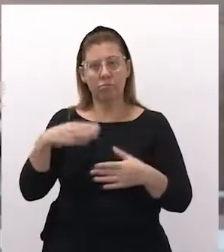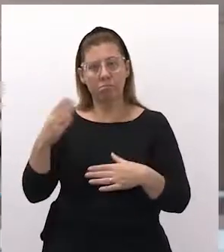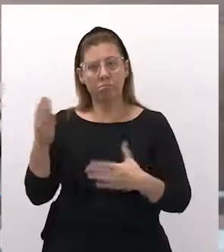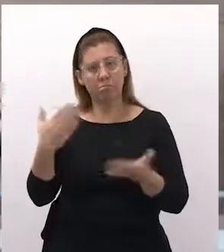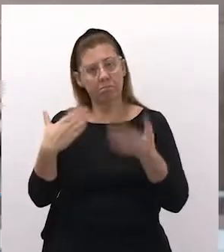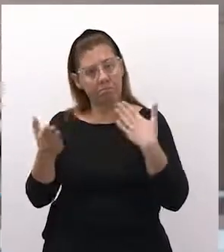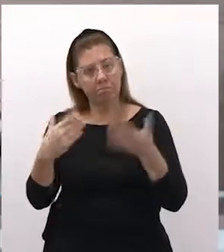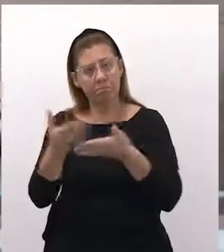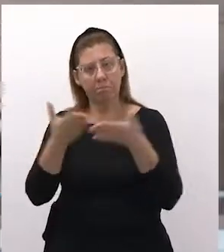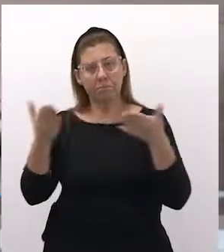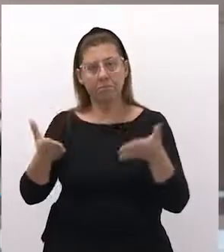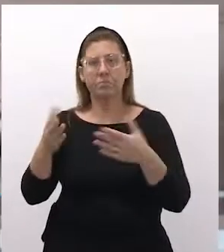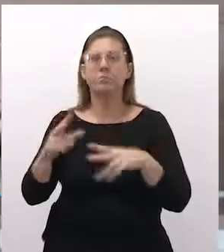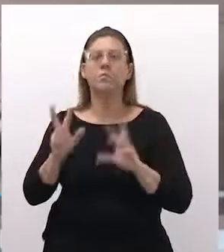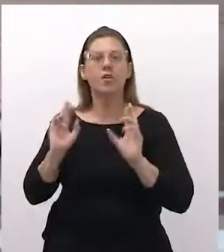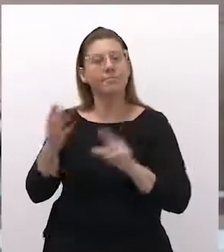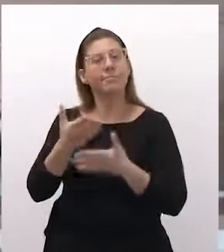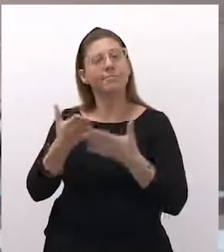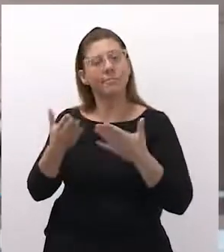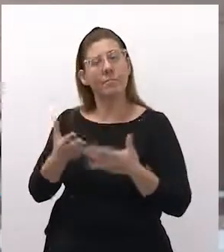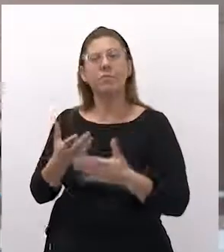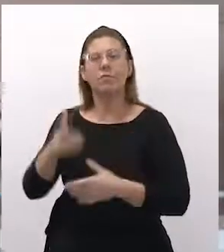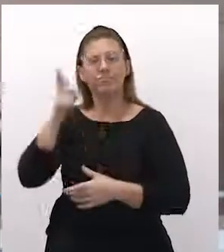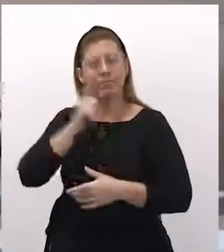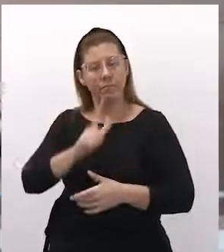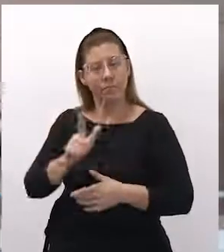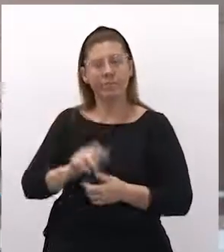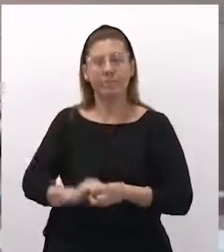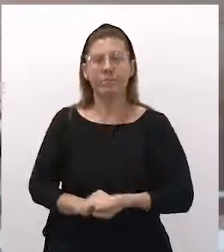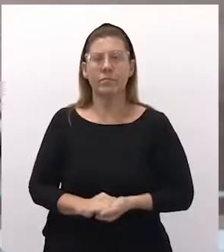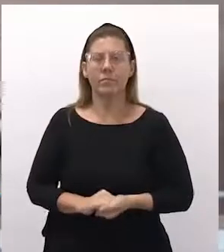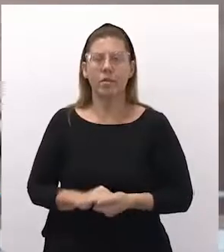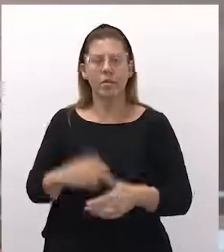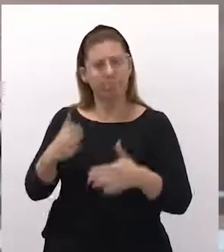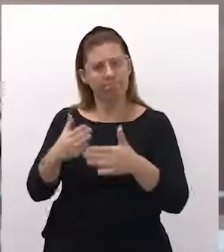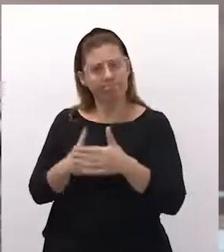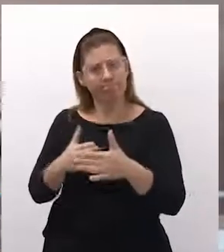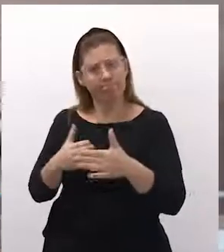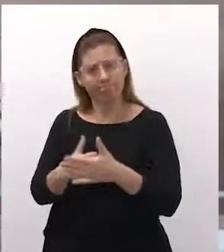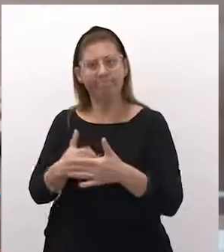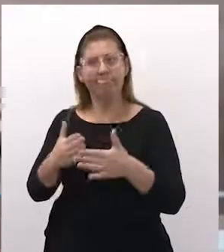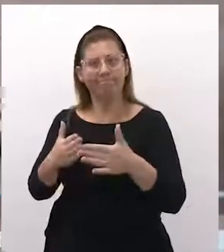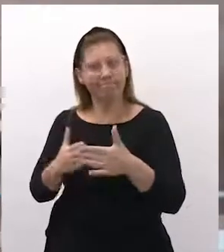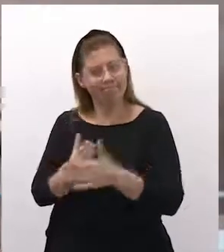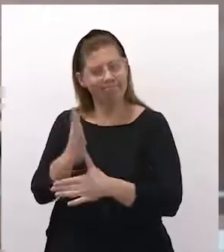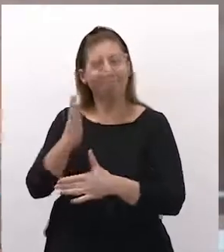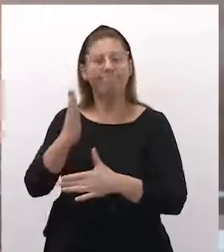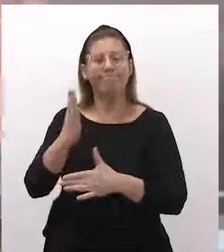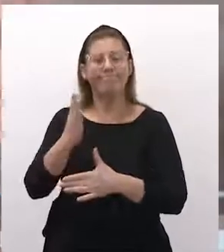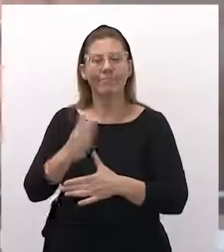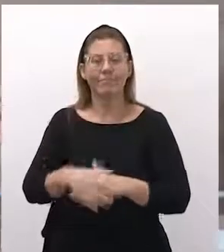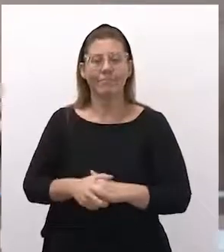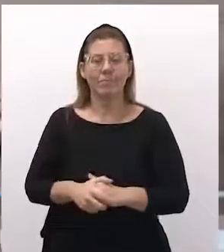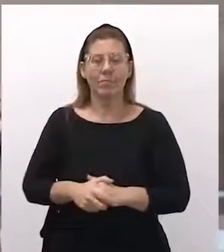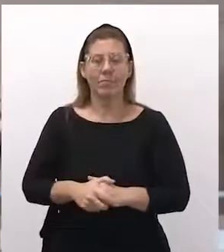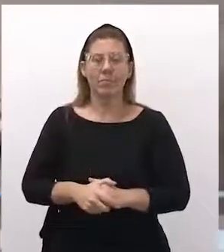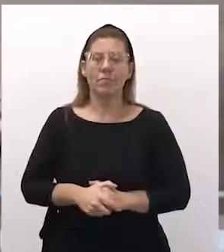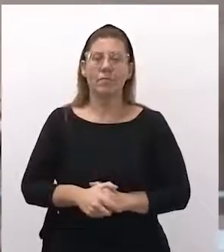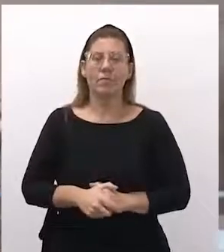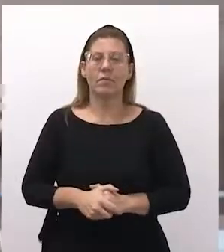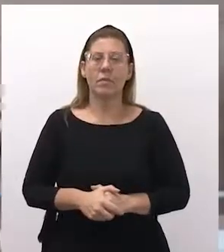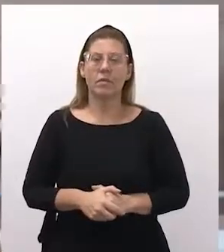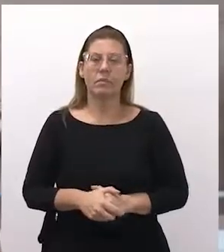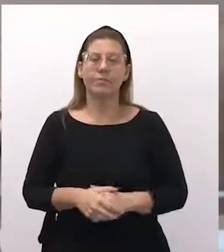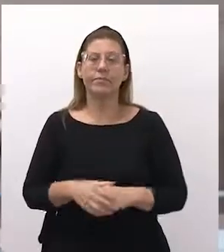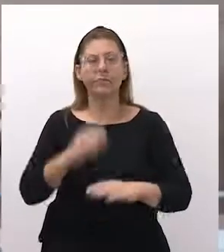vocês. Espero que a gente consiga, na medida do possível, romper um pouco essa barreira do